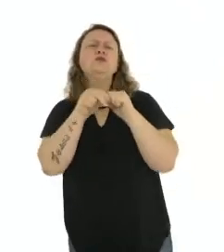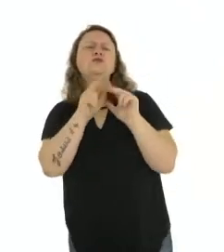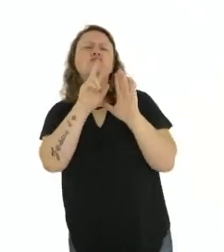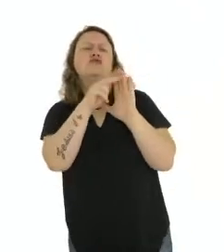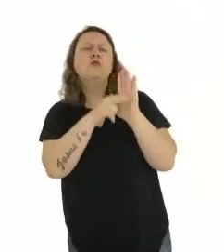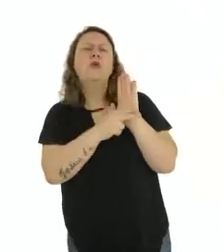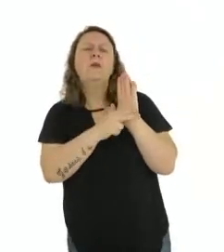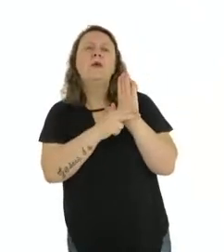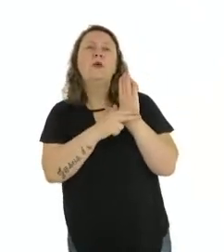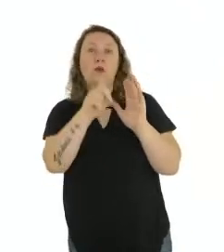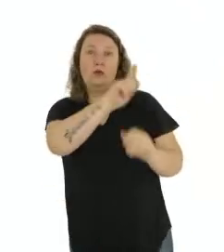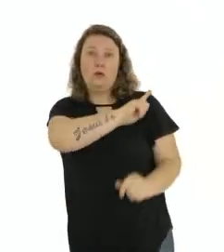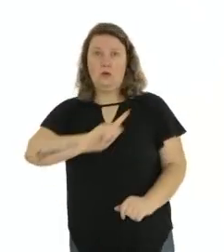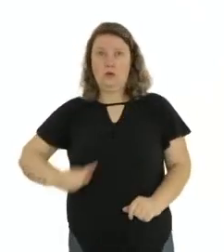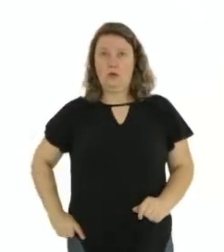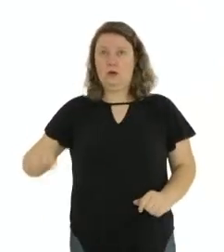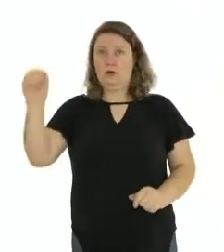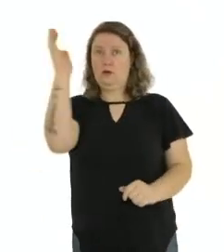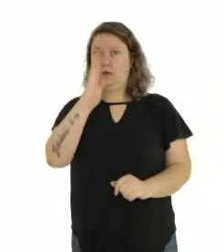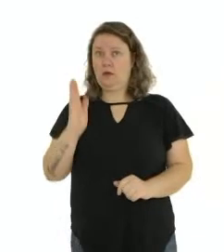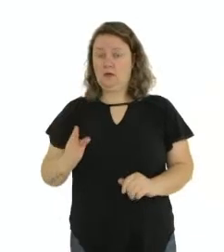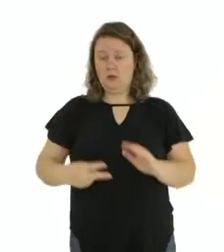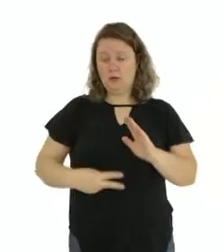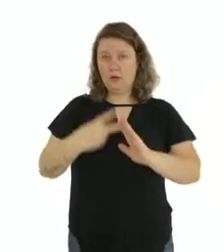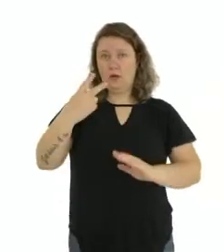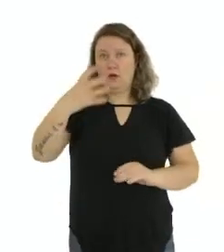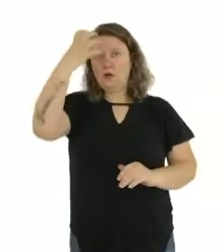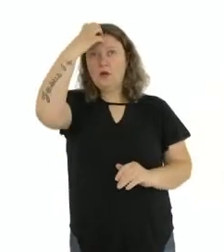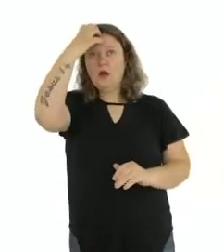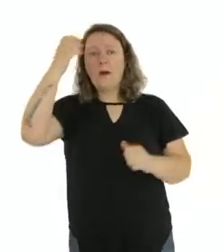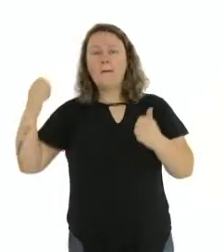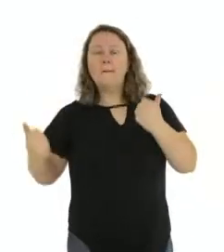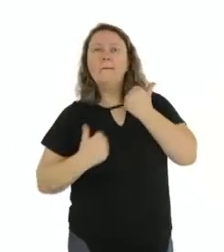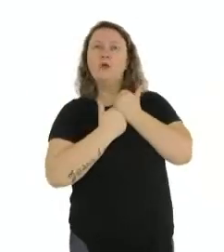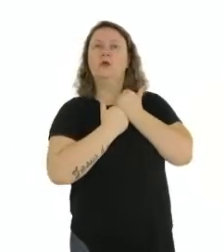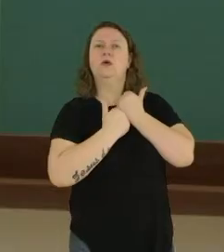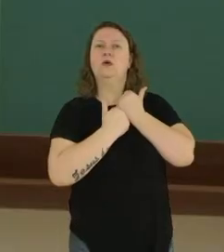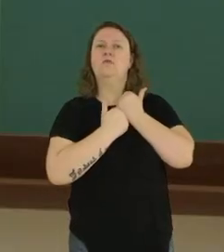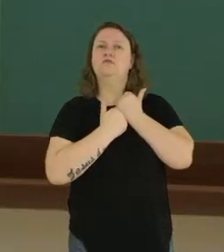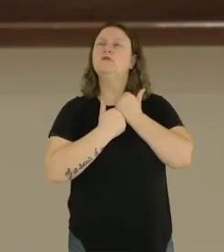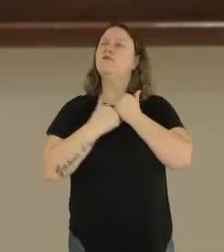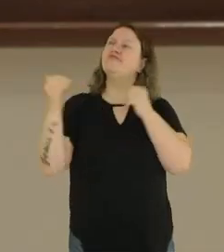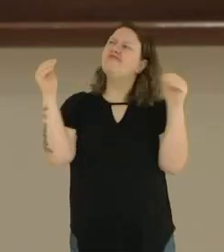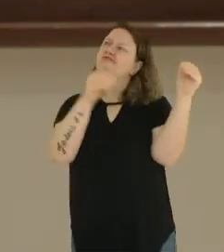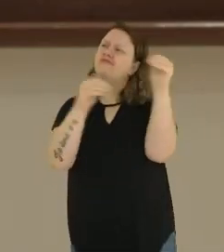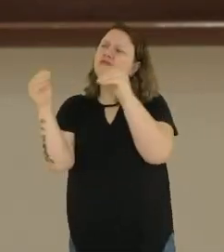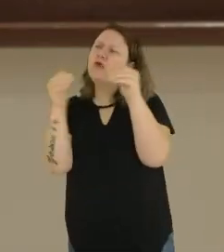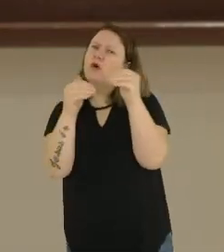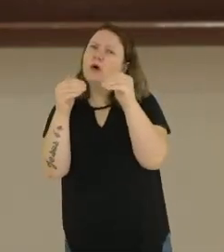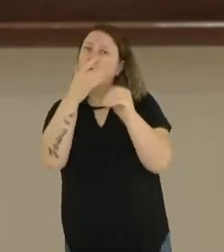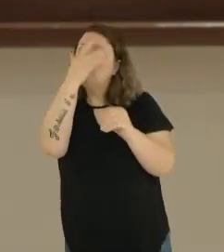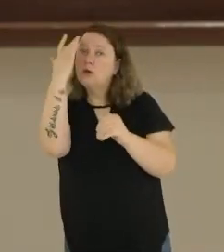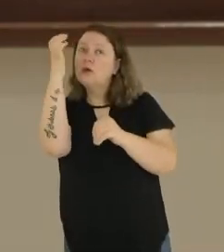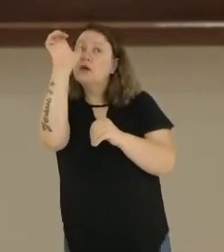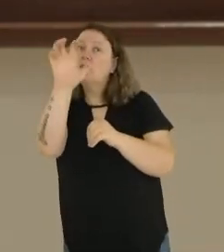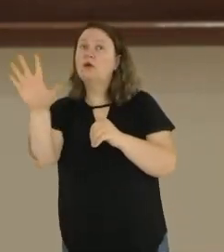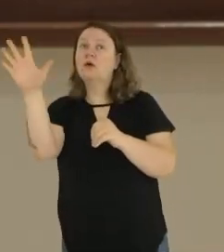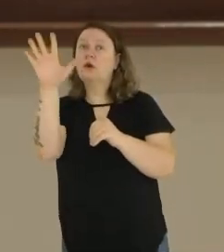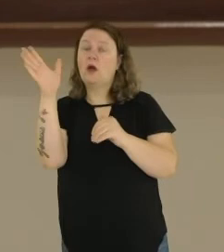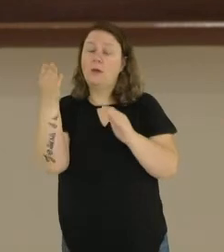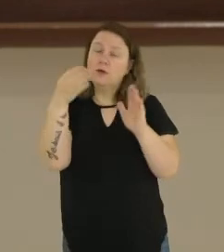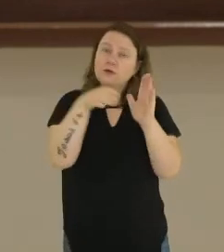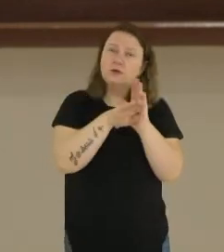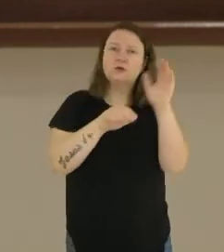governo brasileiro, durante o segundo reinado, a apoiar a vinda dos imigrantes europeus no Brasil. Vamos dar uma